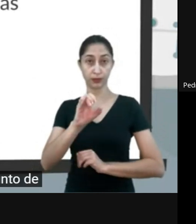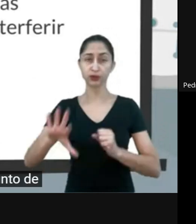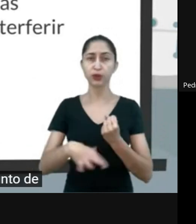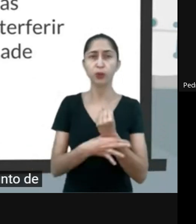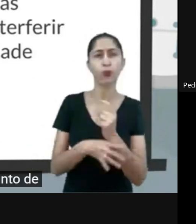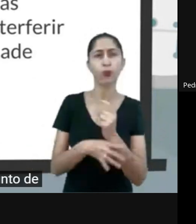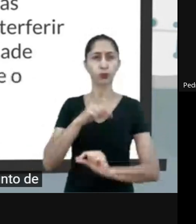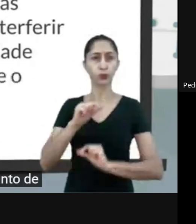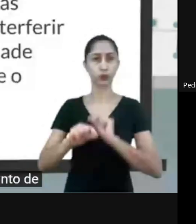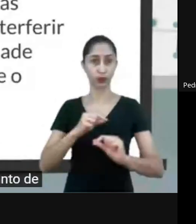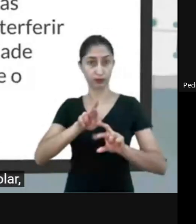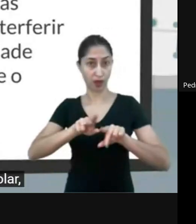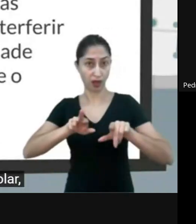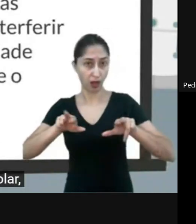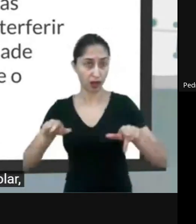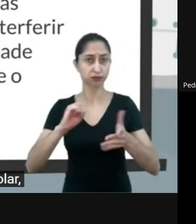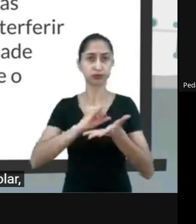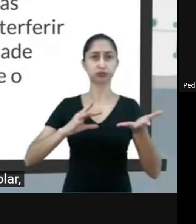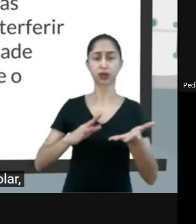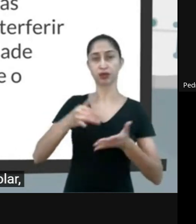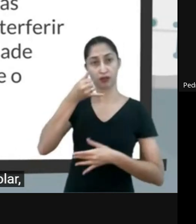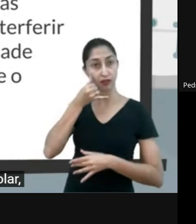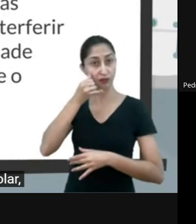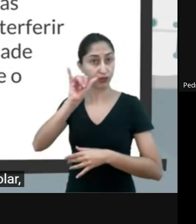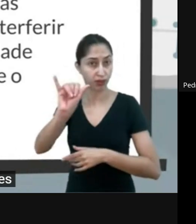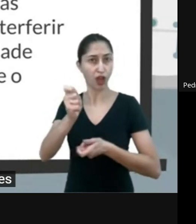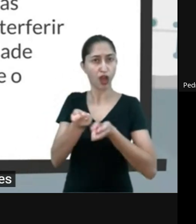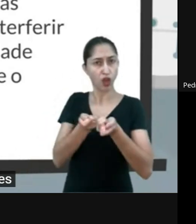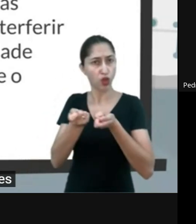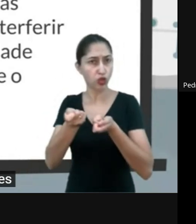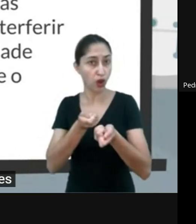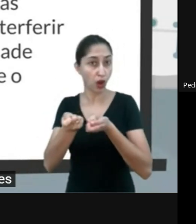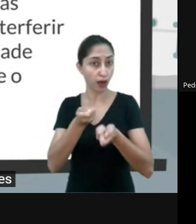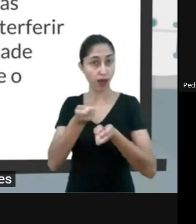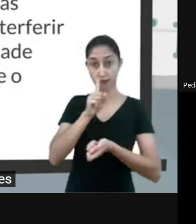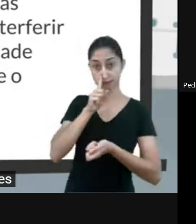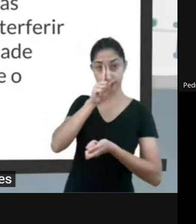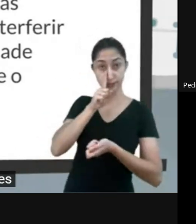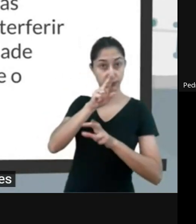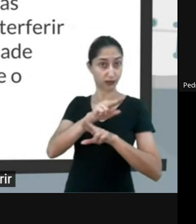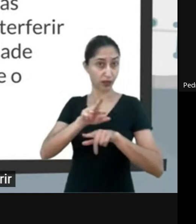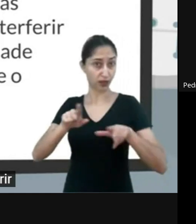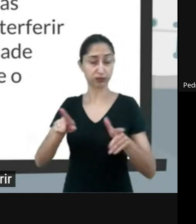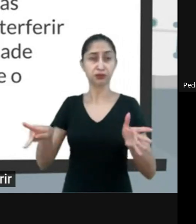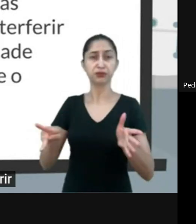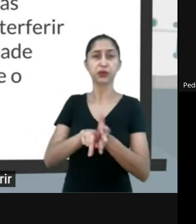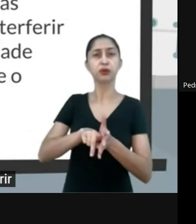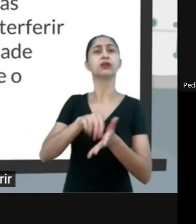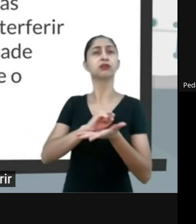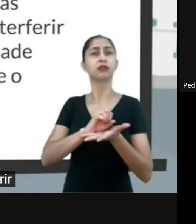Biossegurança compreende um conjunto de ações destinadas a prevenir, controlar, mitigar ou eliminar riscos inerentes